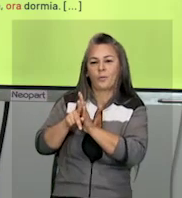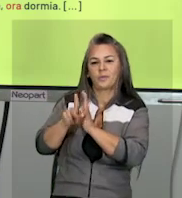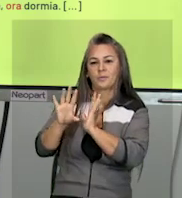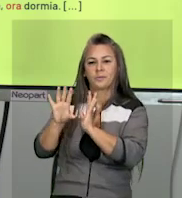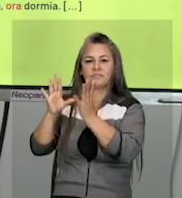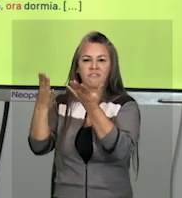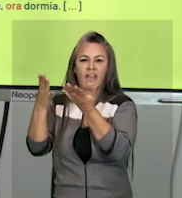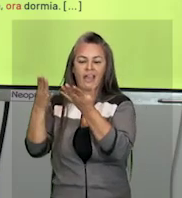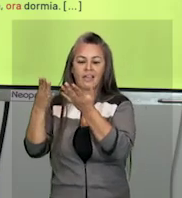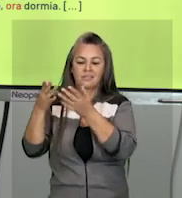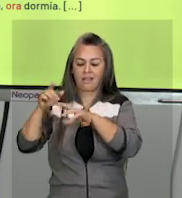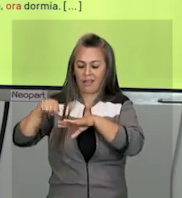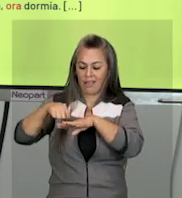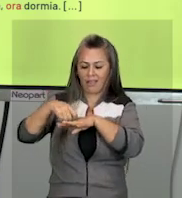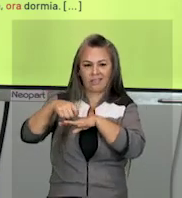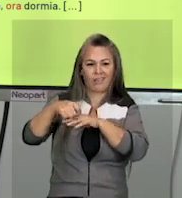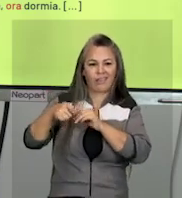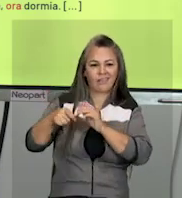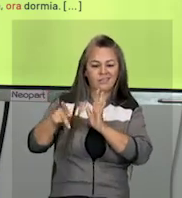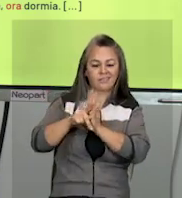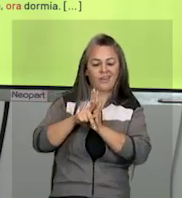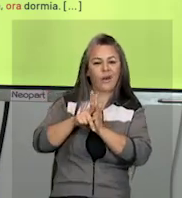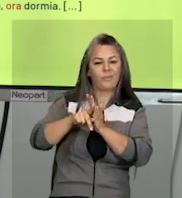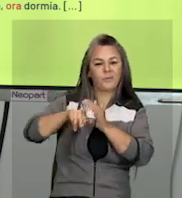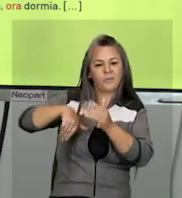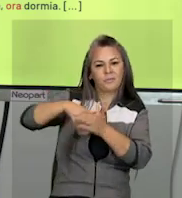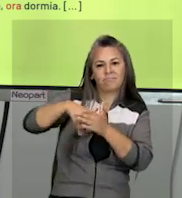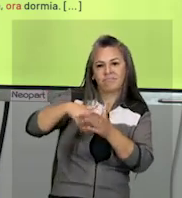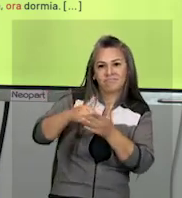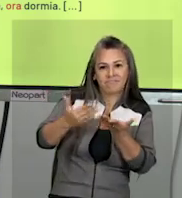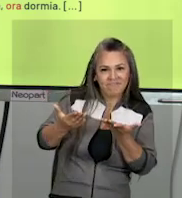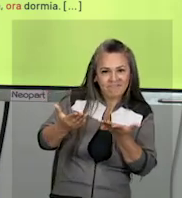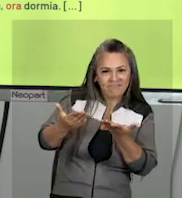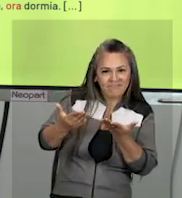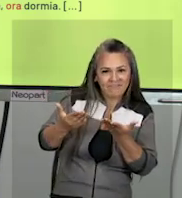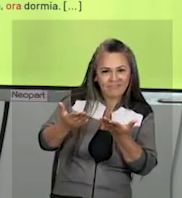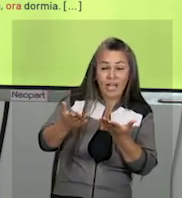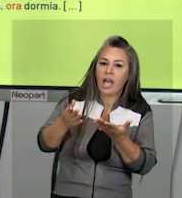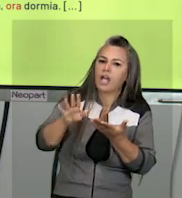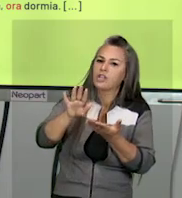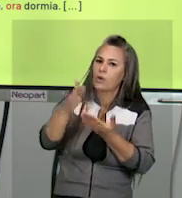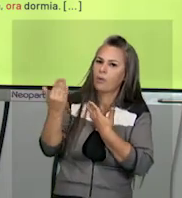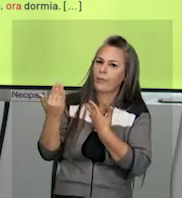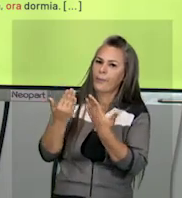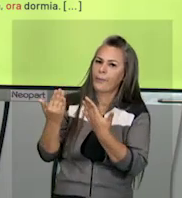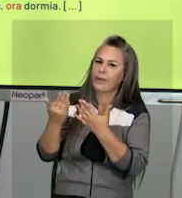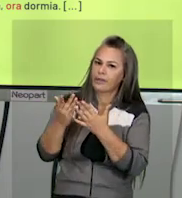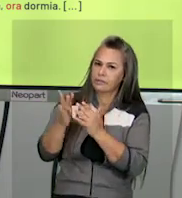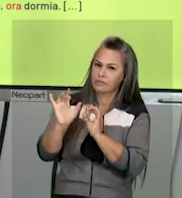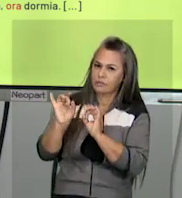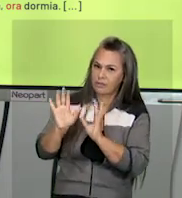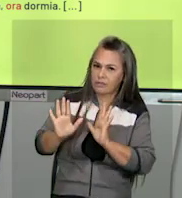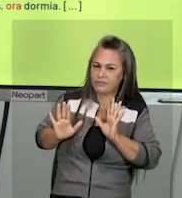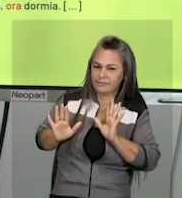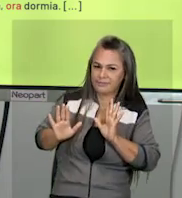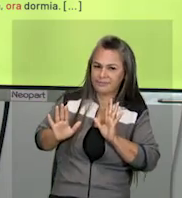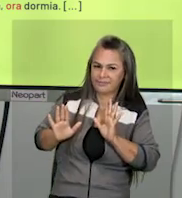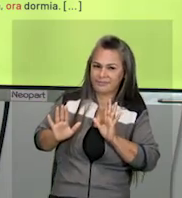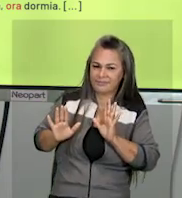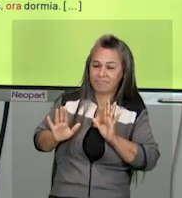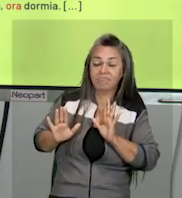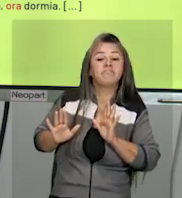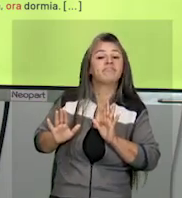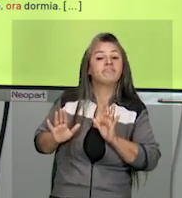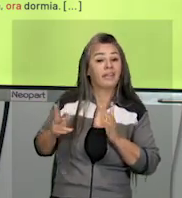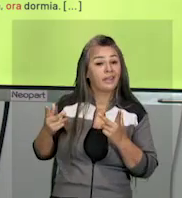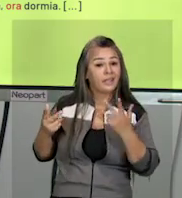tênis que é para você fazer caminhada. É a mesma coisa. Olha que interessante. Para cada objetivo, algo